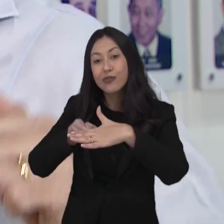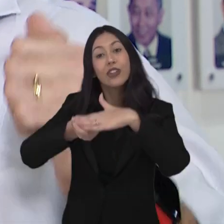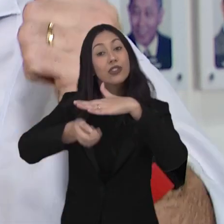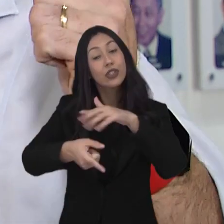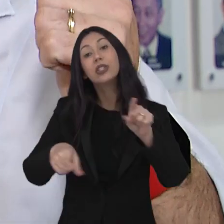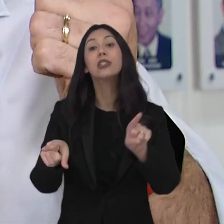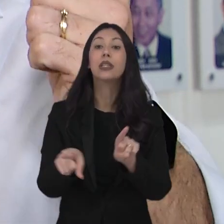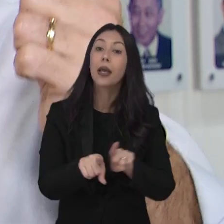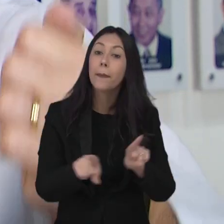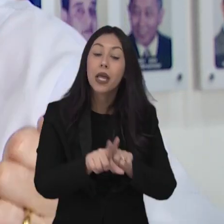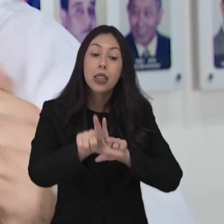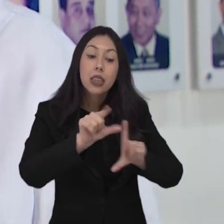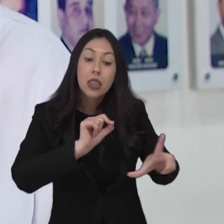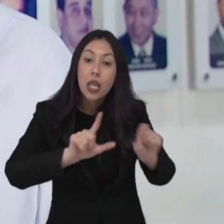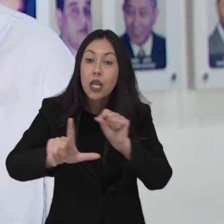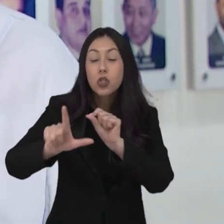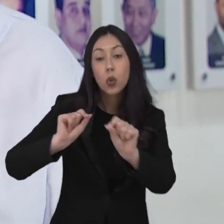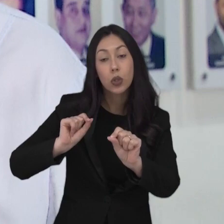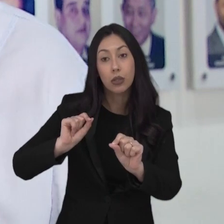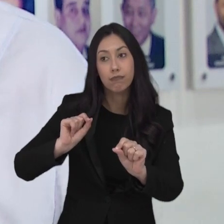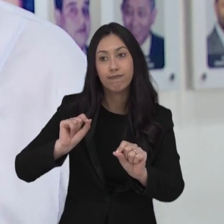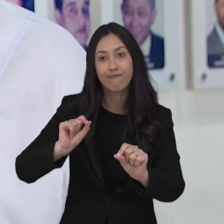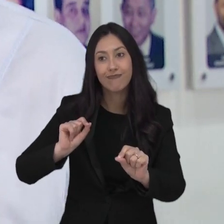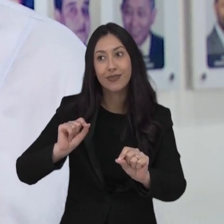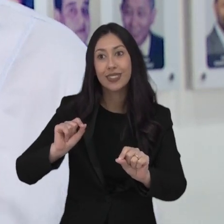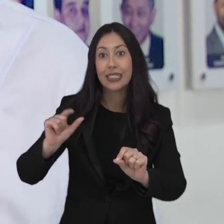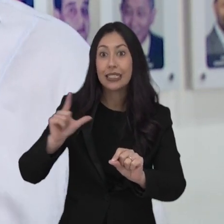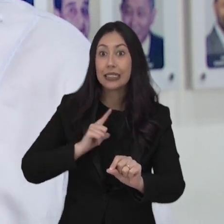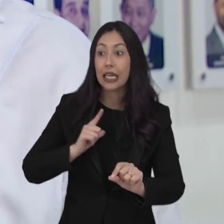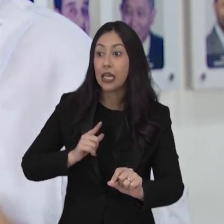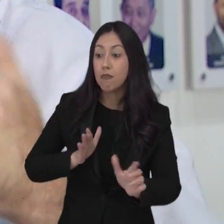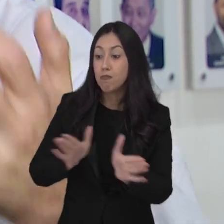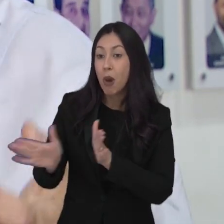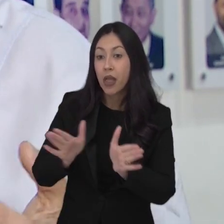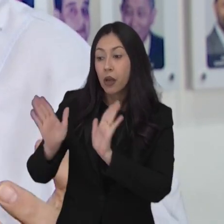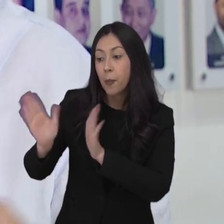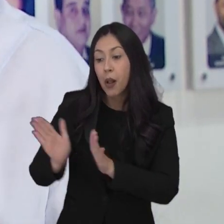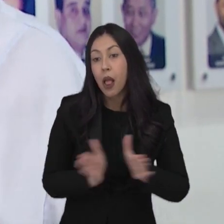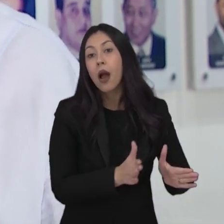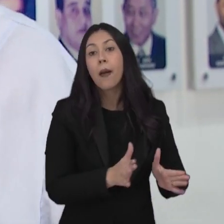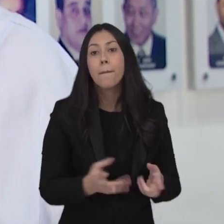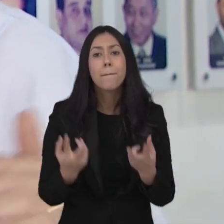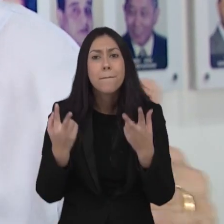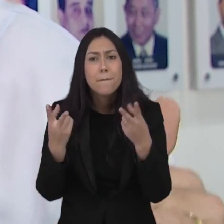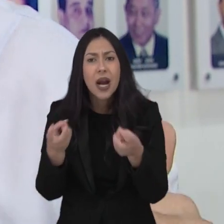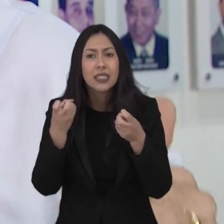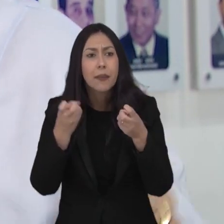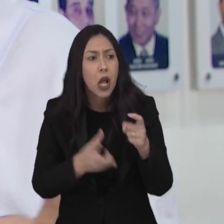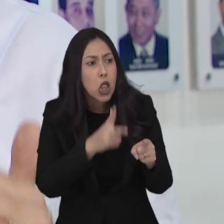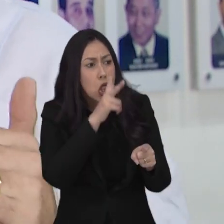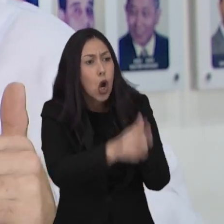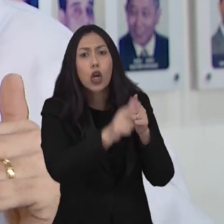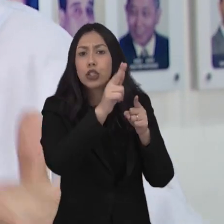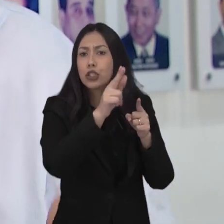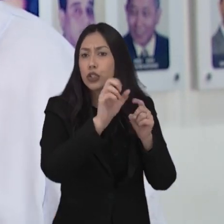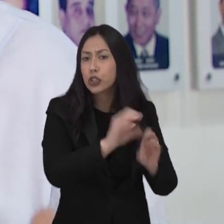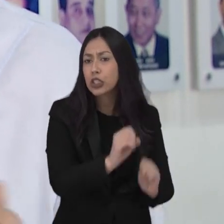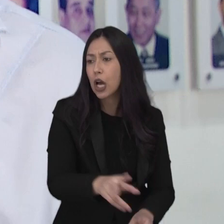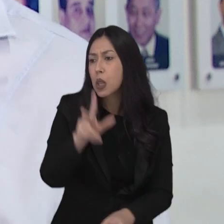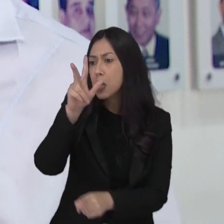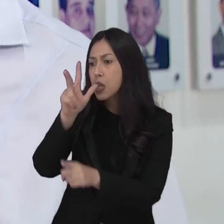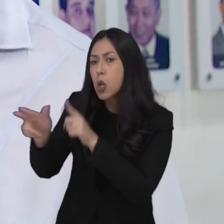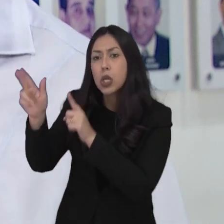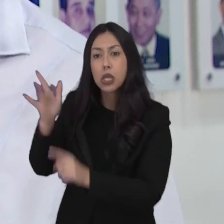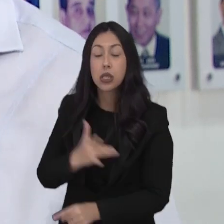né? O caminho da escolha do governo federal. A gente passa por vários mandatos, a gente vê corte, né? Cortes na